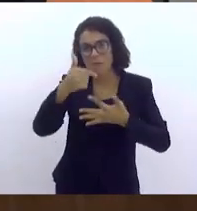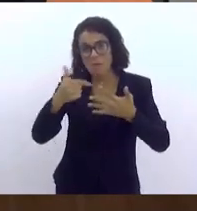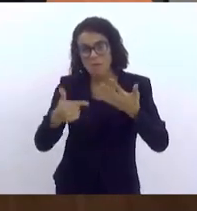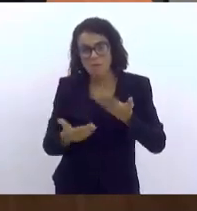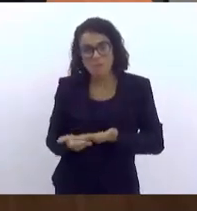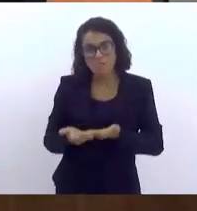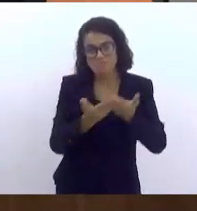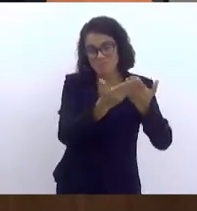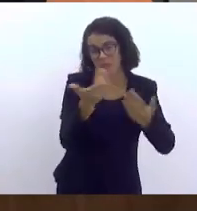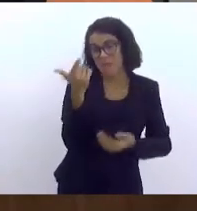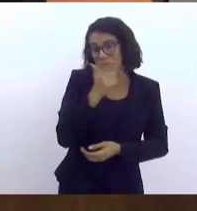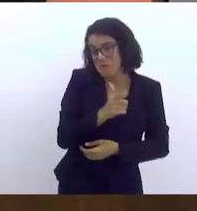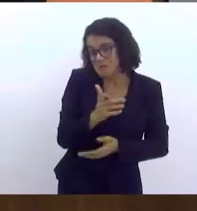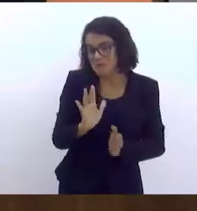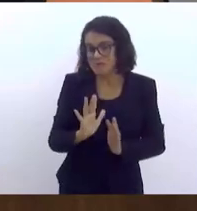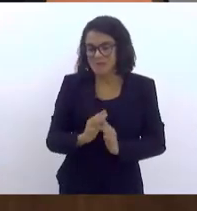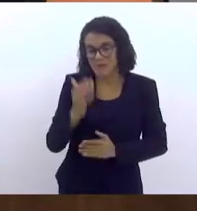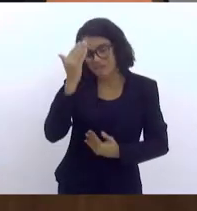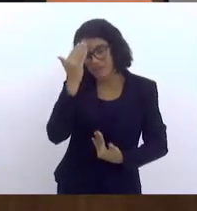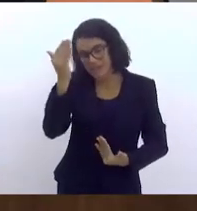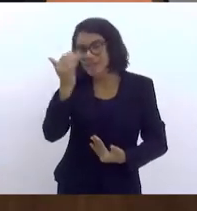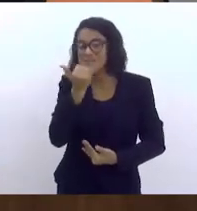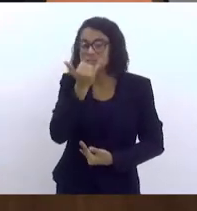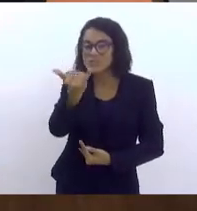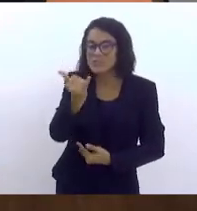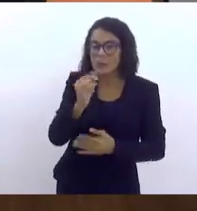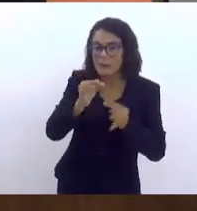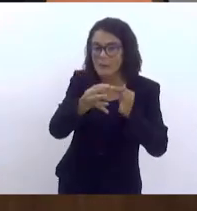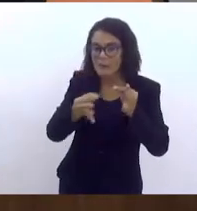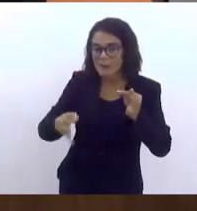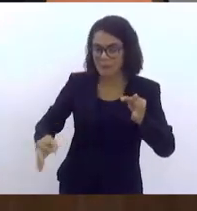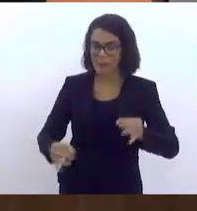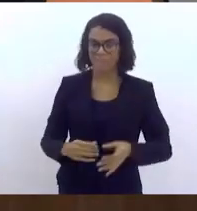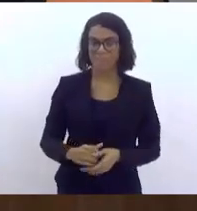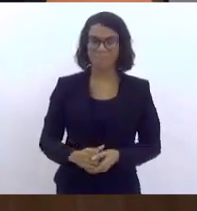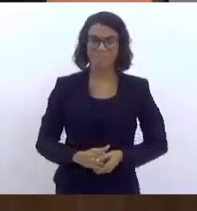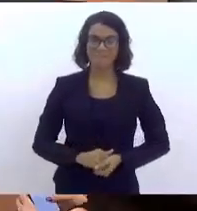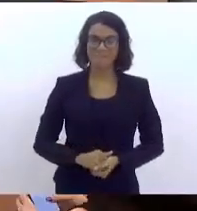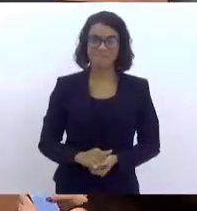partes é que a gente vai conseguir esse fruto obrigado e desculpa a demora